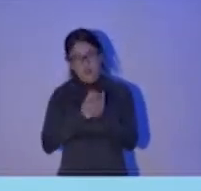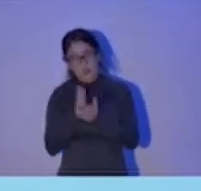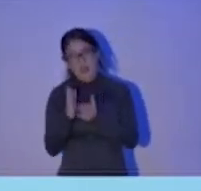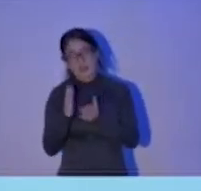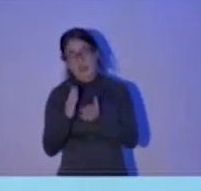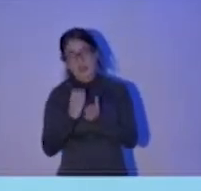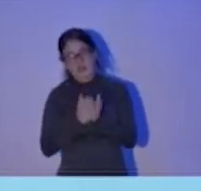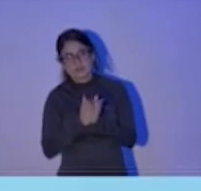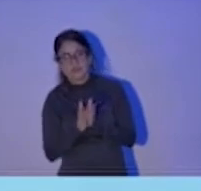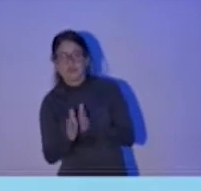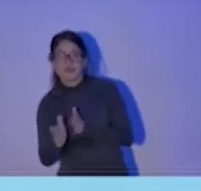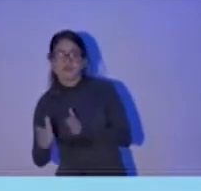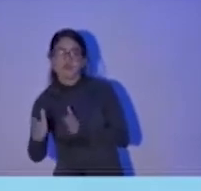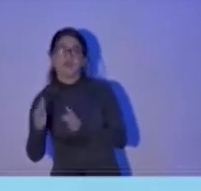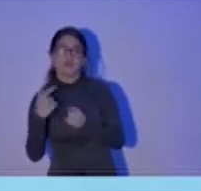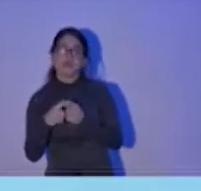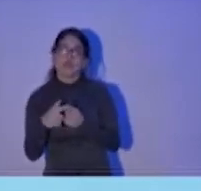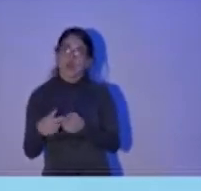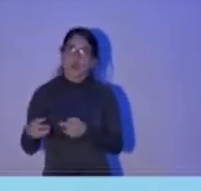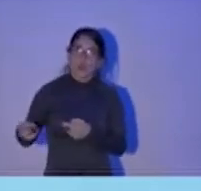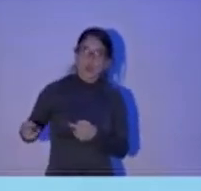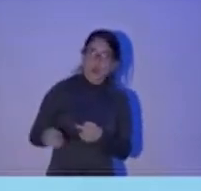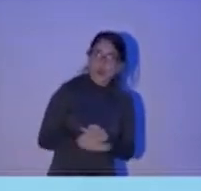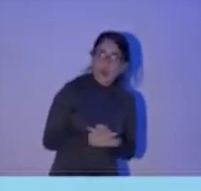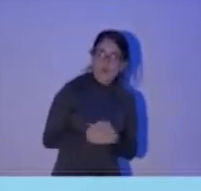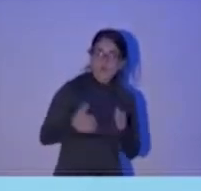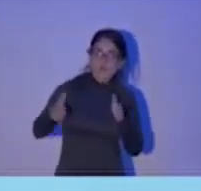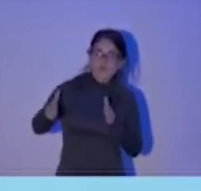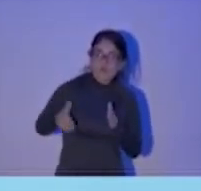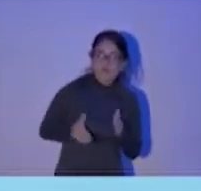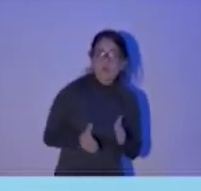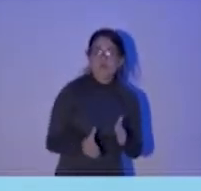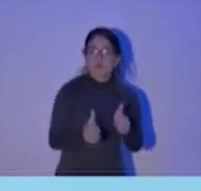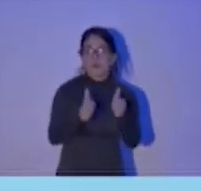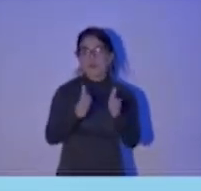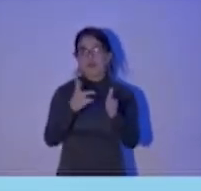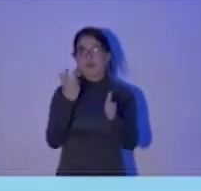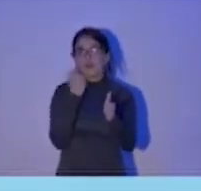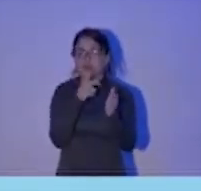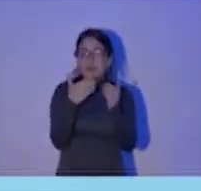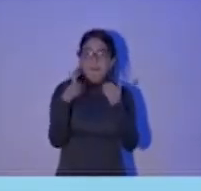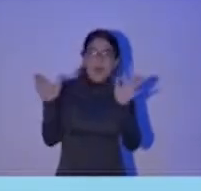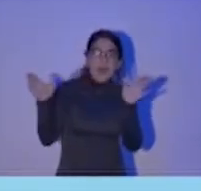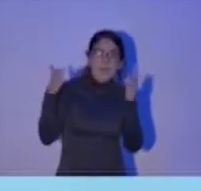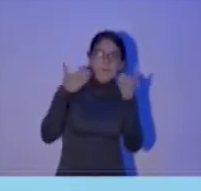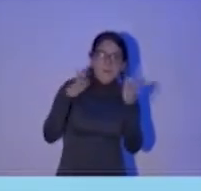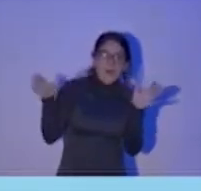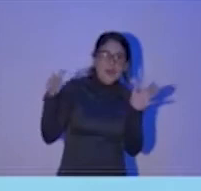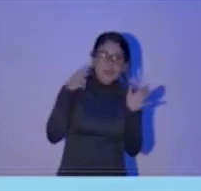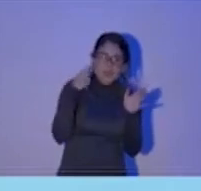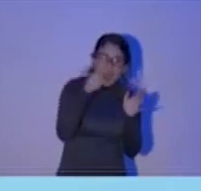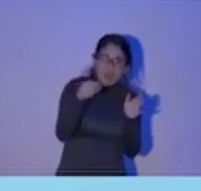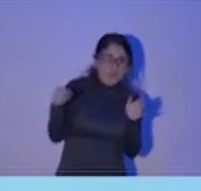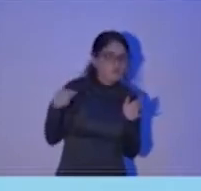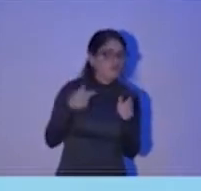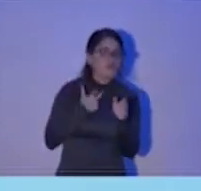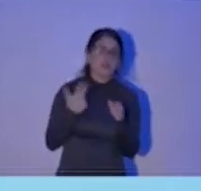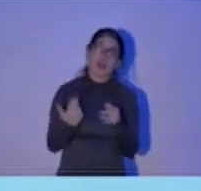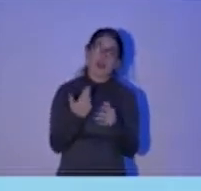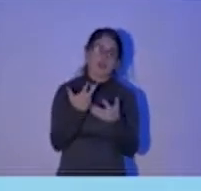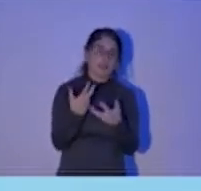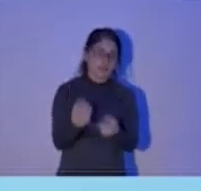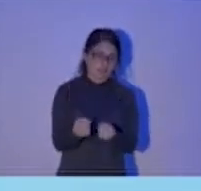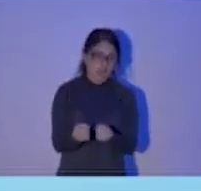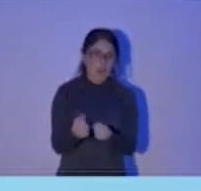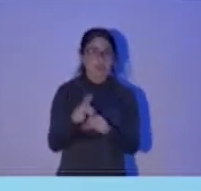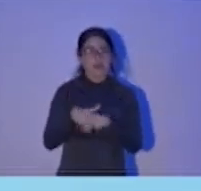dignidade. Porque um novo horizonte e um novo olhar para o mundo vai dizer que uma série de questões são inconcebíveis. Por isso que, de fato, nós discutimos